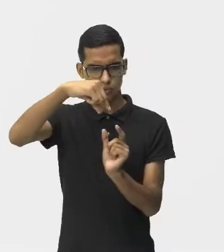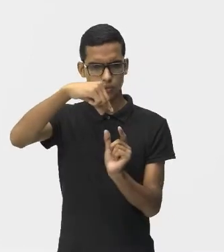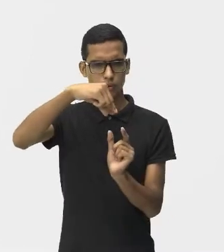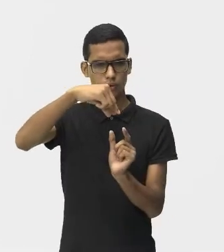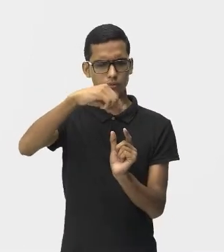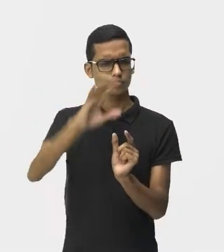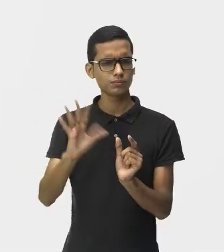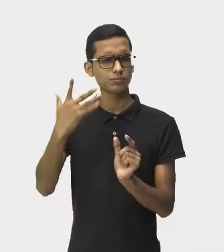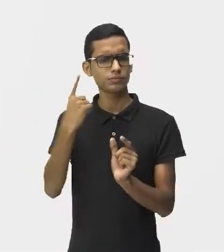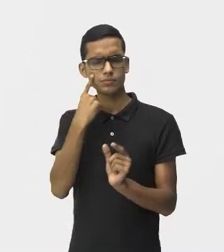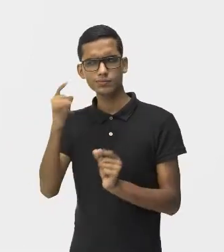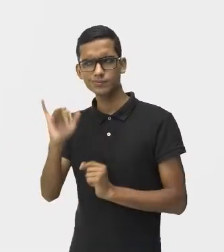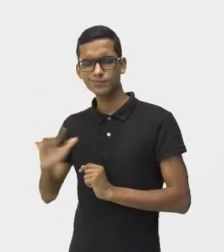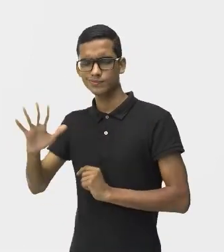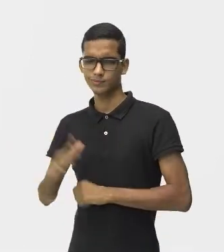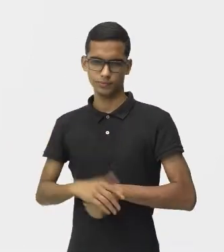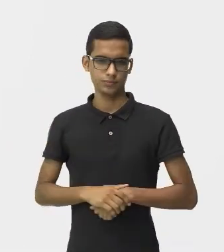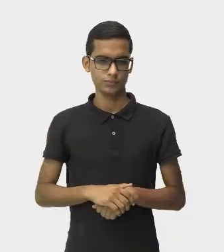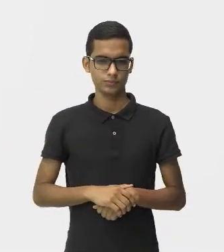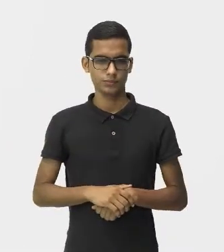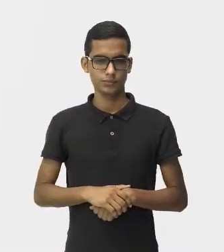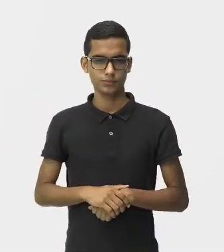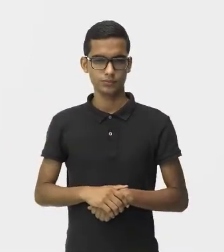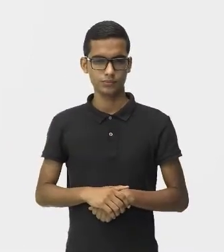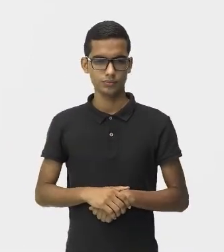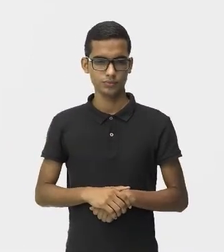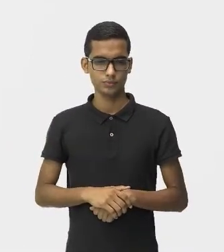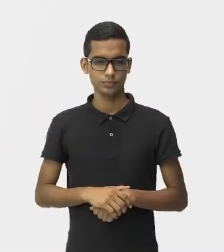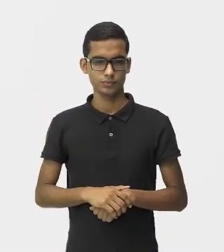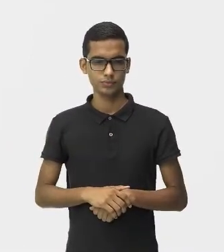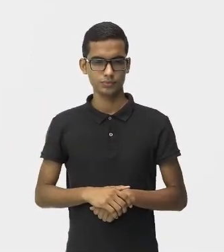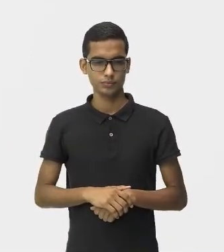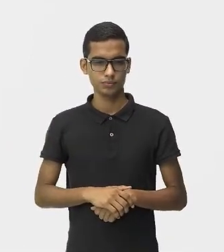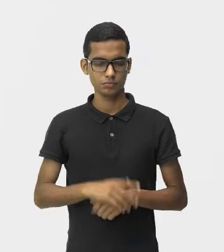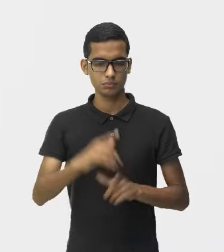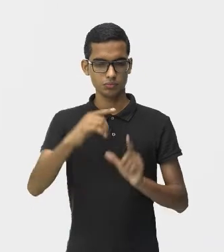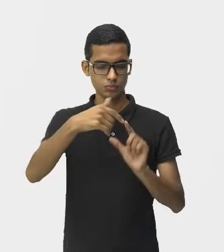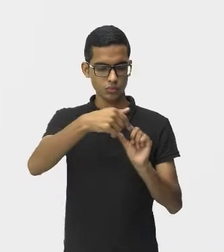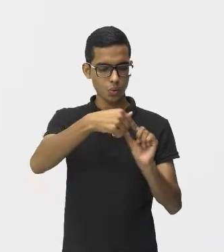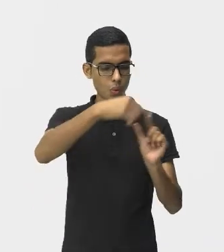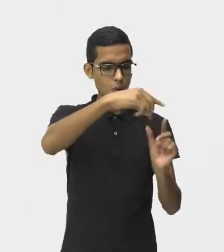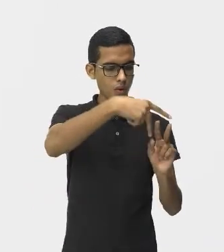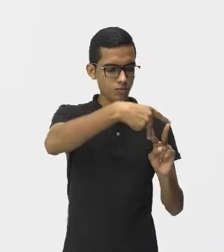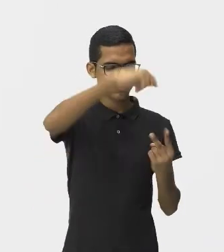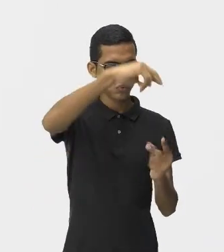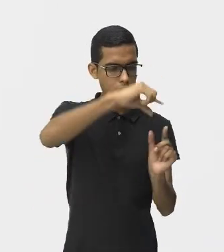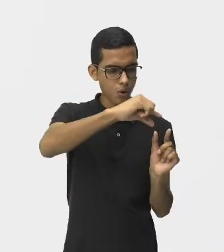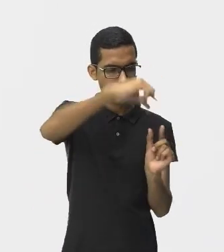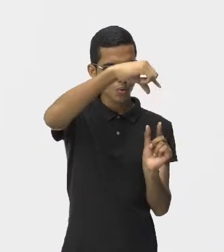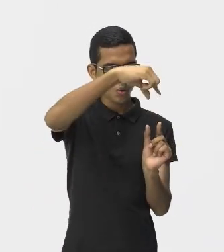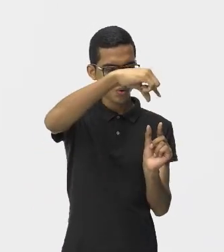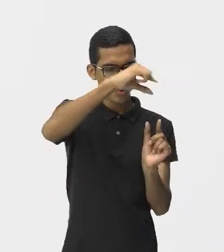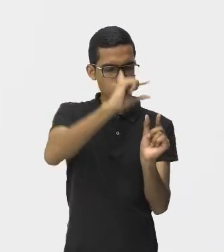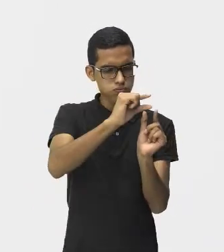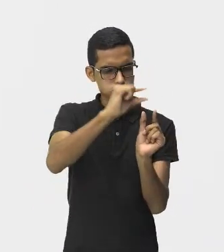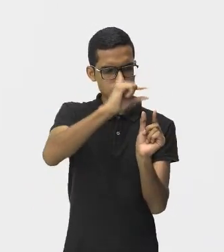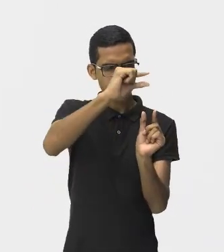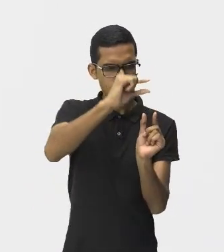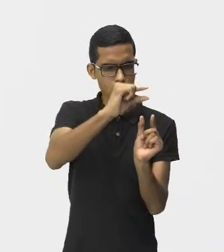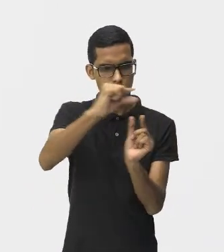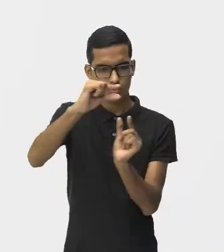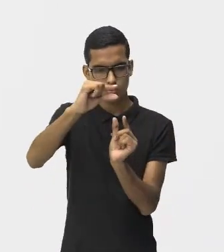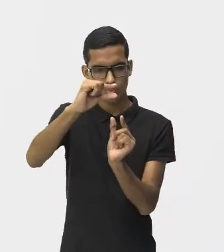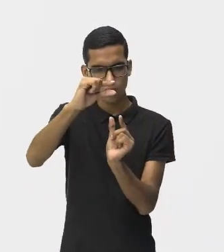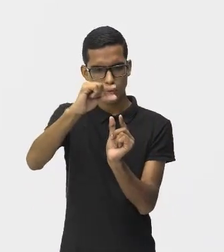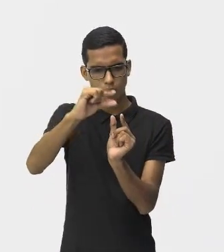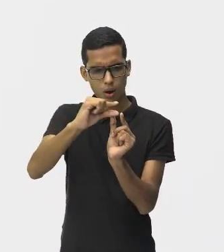que acontece? Ela vai ficar em ordem invertida, por isso que o nome é